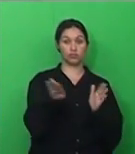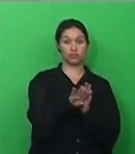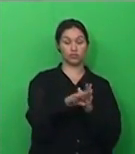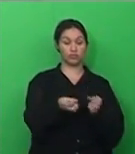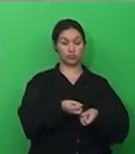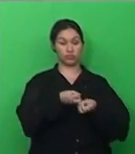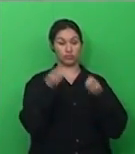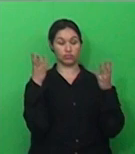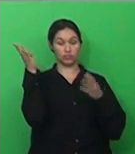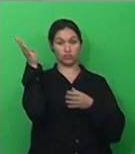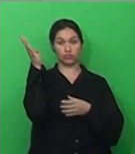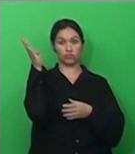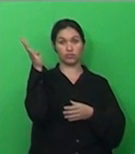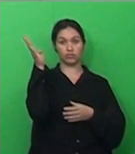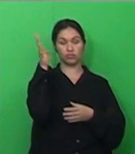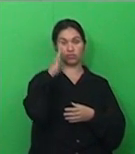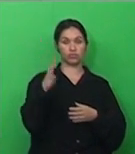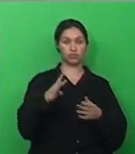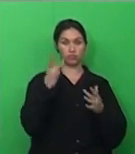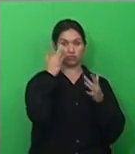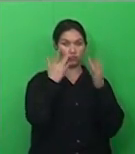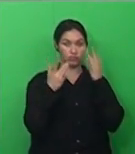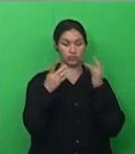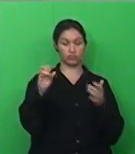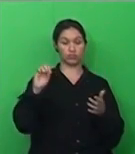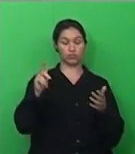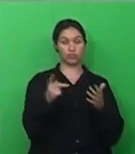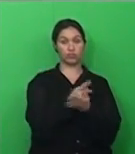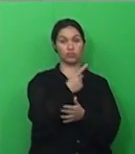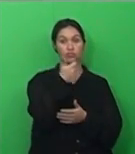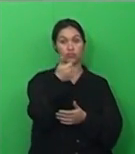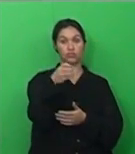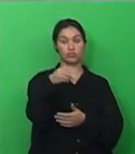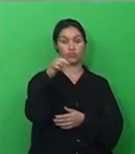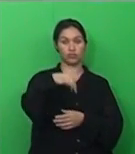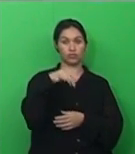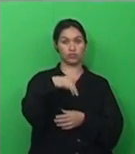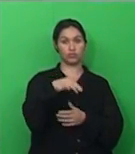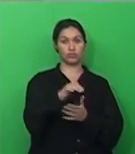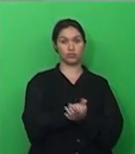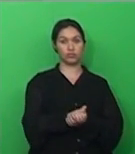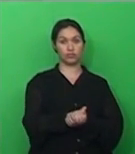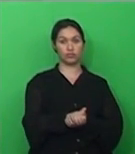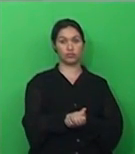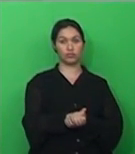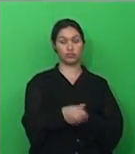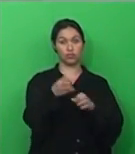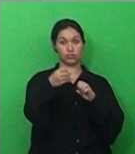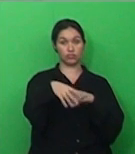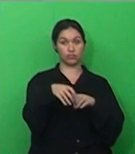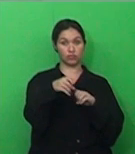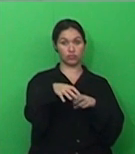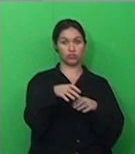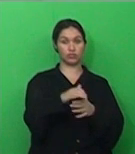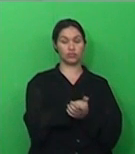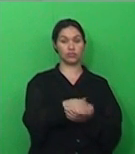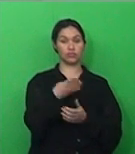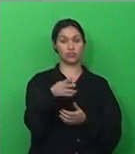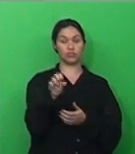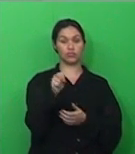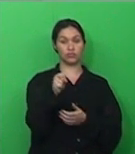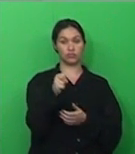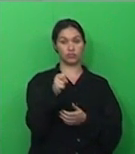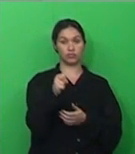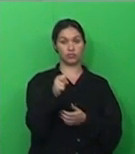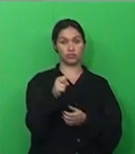Teatro Revirado, que foi realizado em 10 municípios da região sul do estado, em setembro. 48 apresentações, 20 grupos